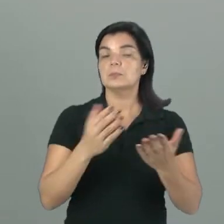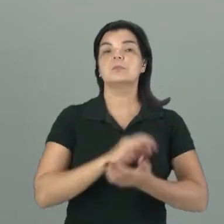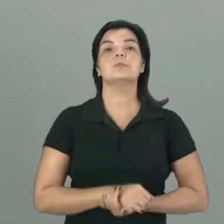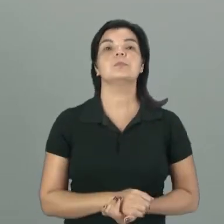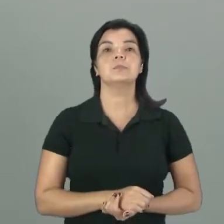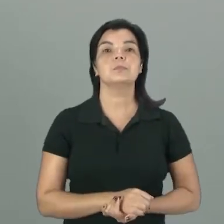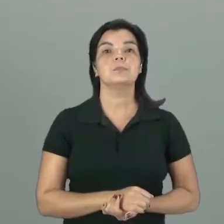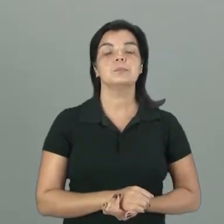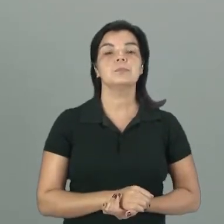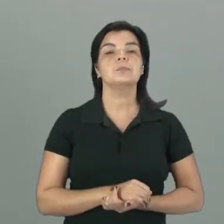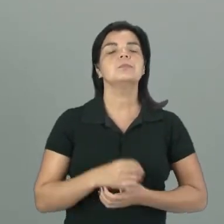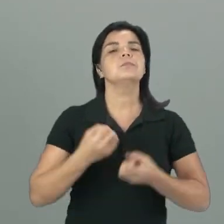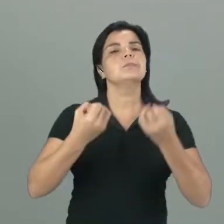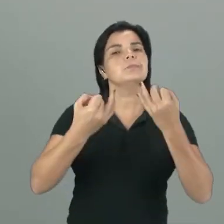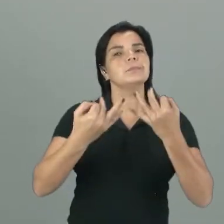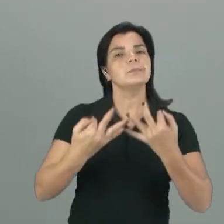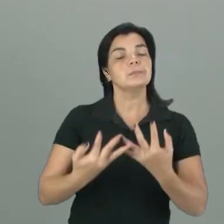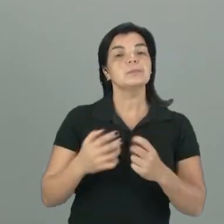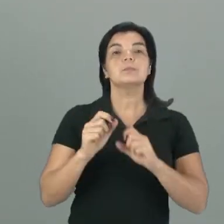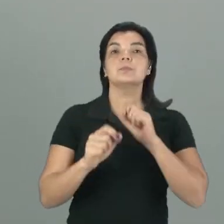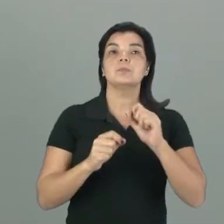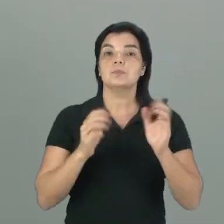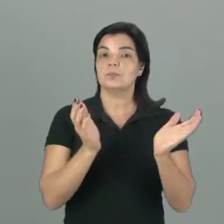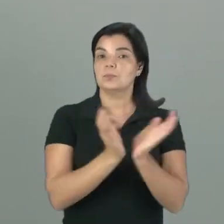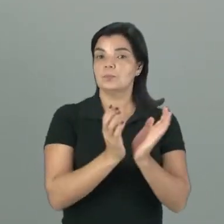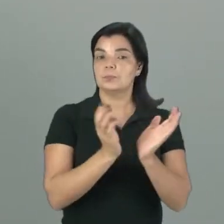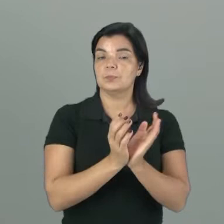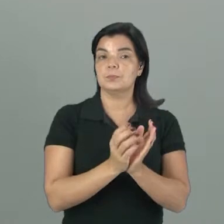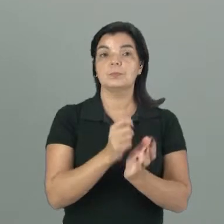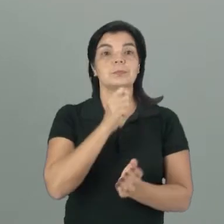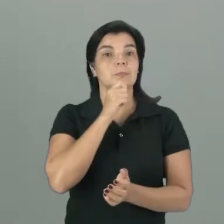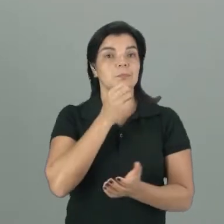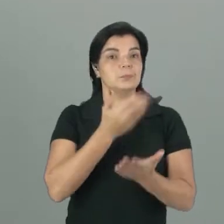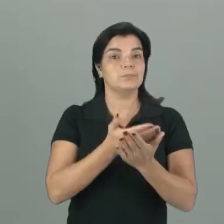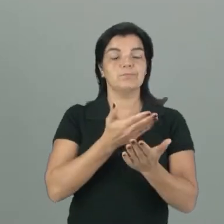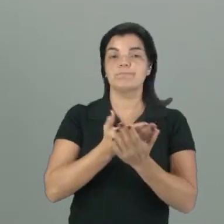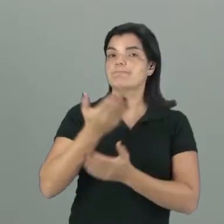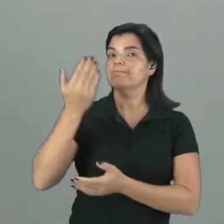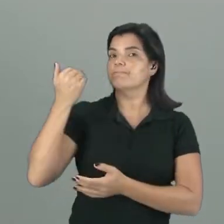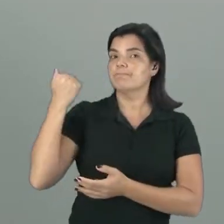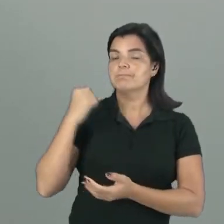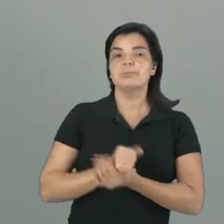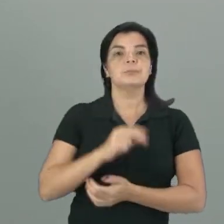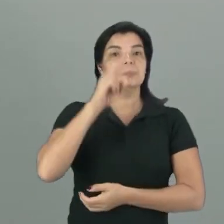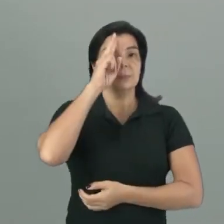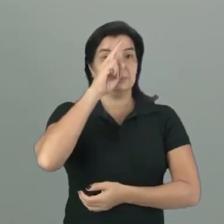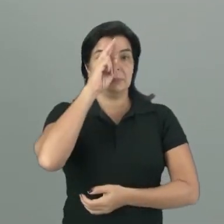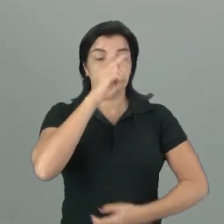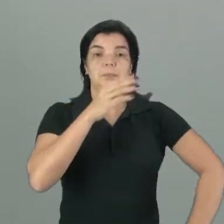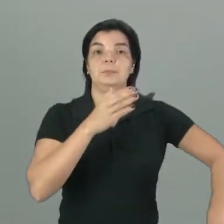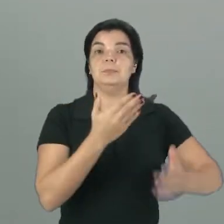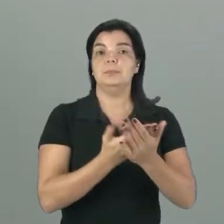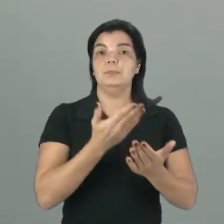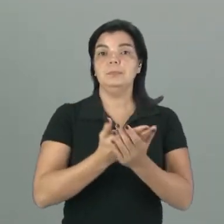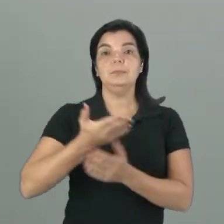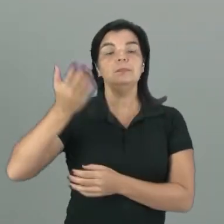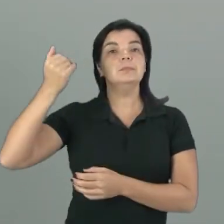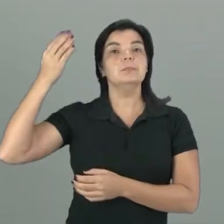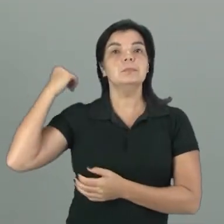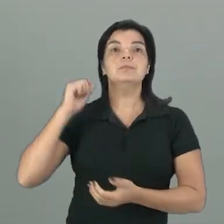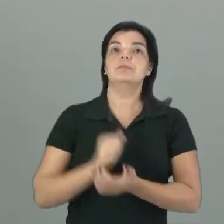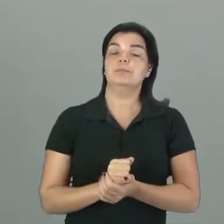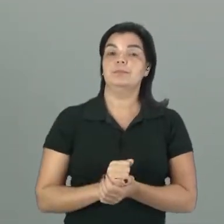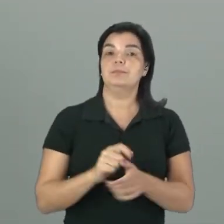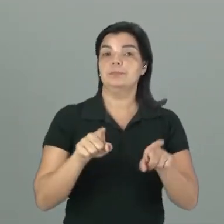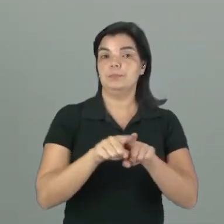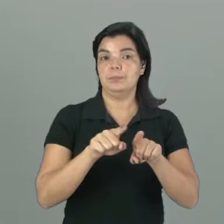vai conversar a respeito dos grupos que a gente não tratou na aula passada. Lembra que na aula passada a gente conversou a respeito das